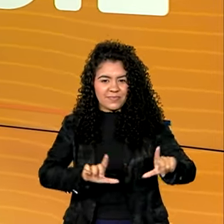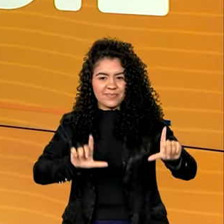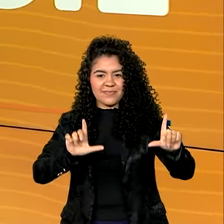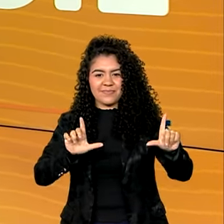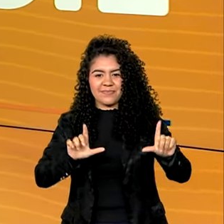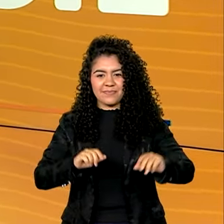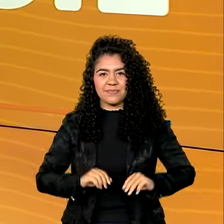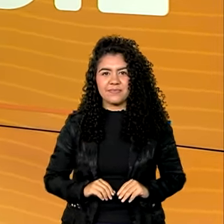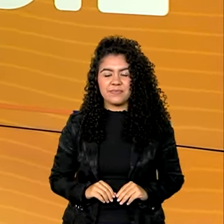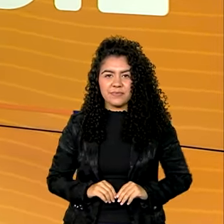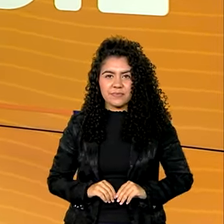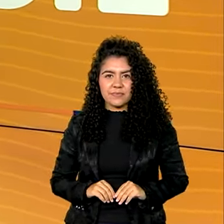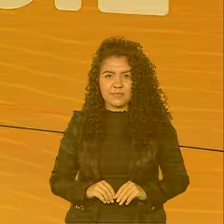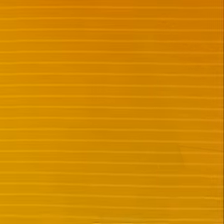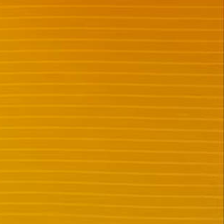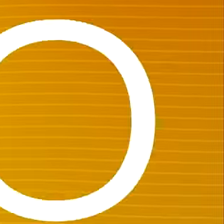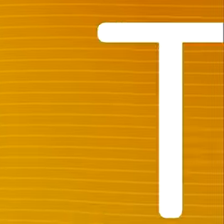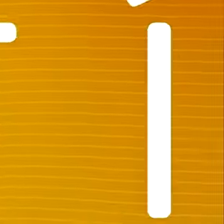começa agora.